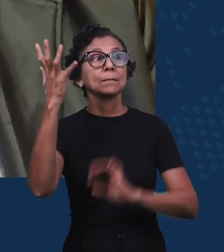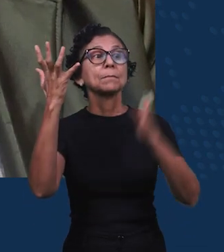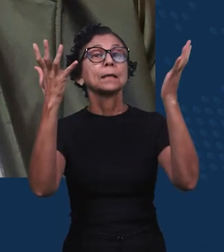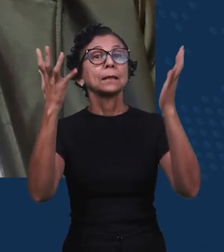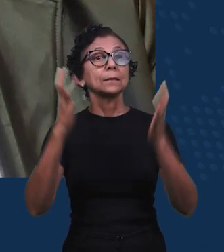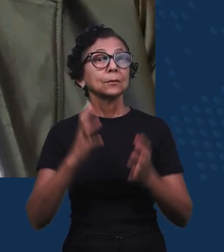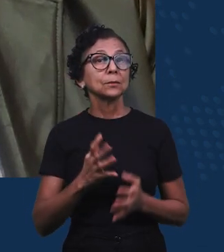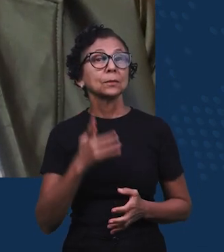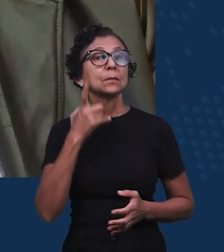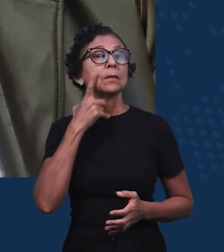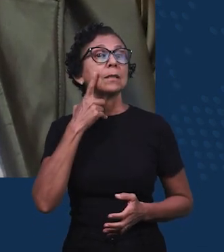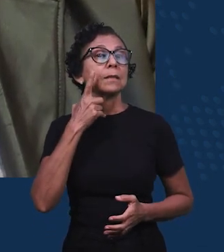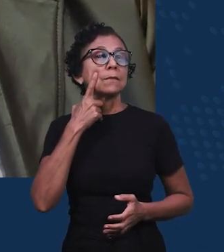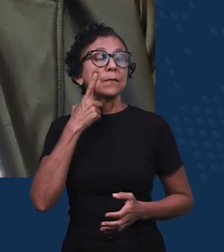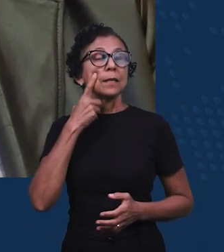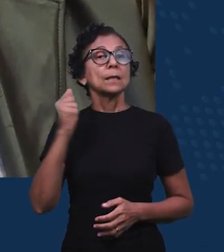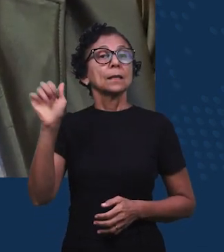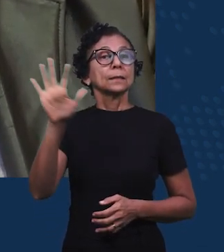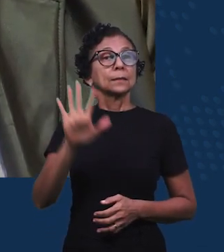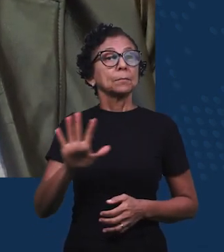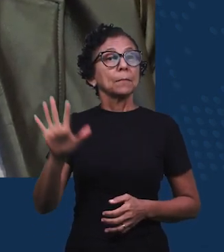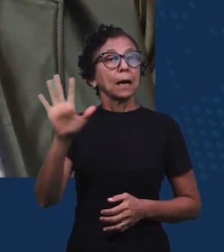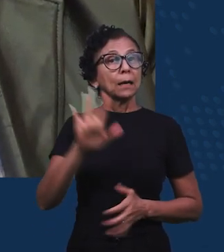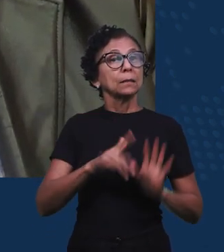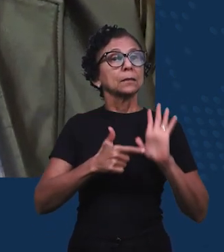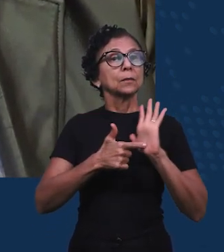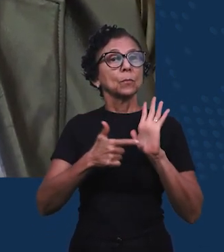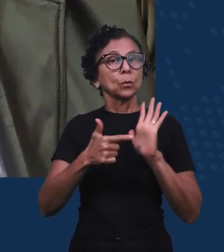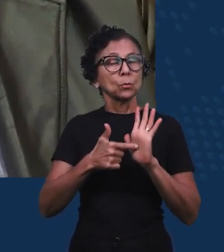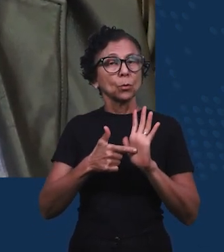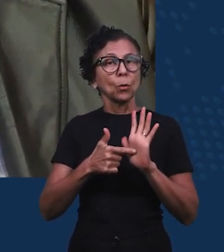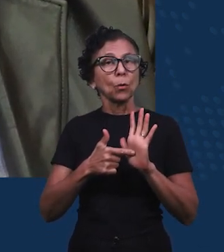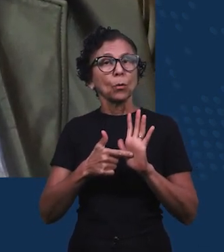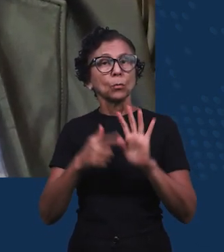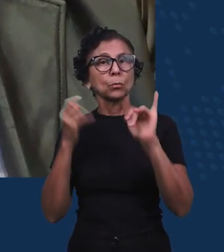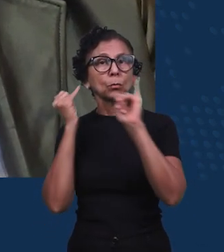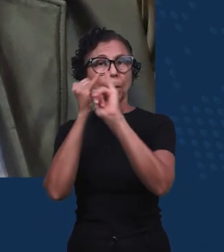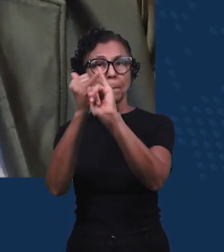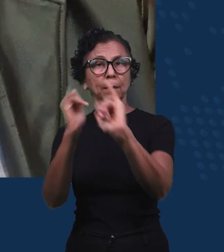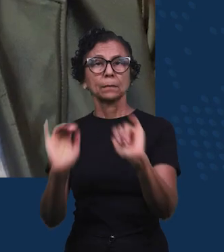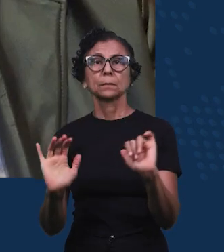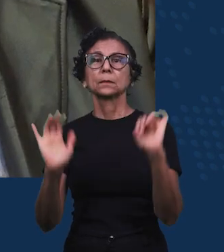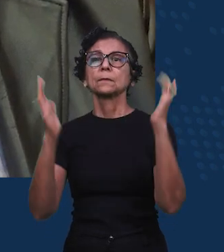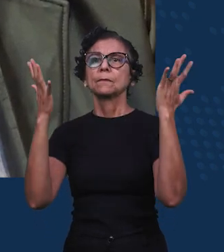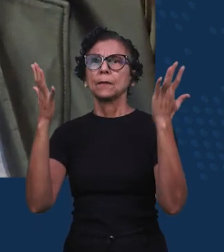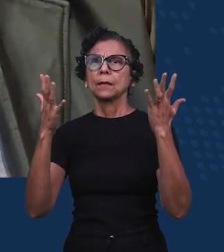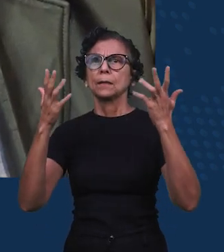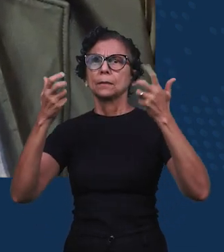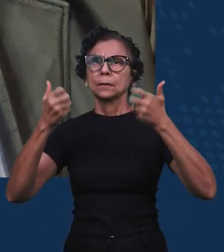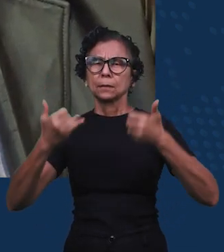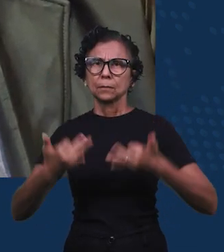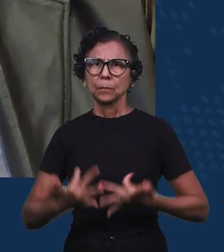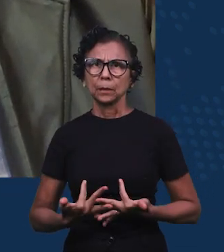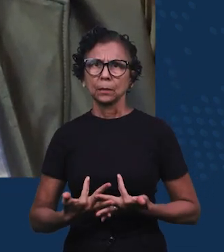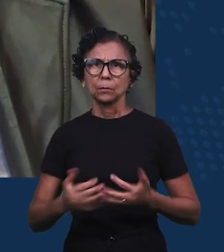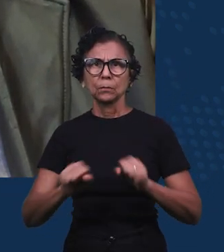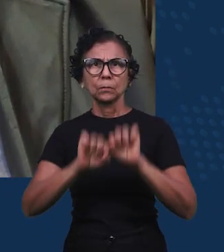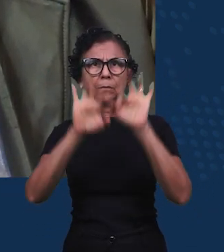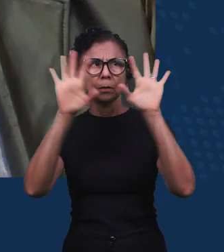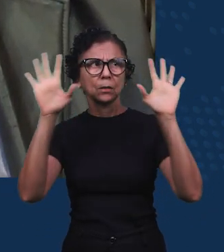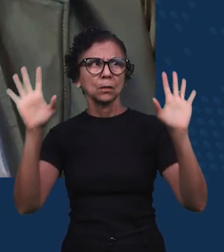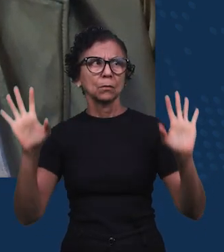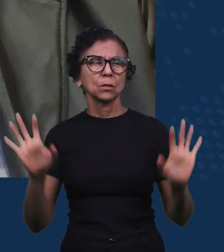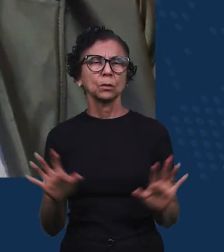sinais e as imagens mostradas no Trombetas e Festas são esclarecedoras.